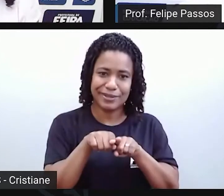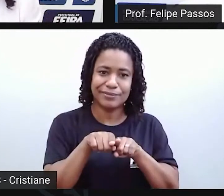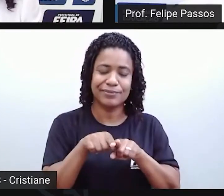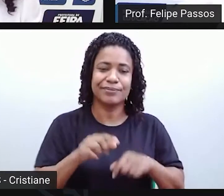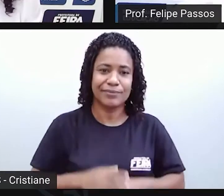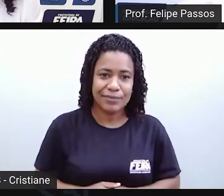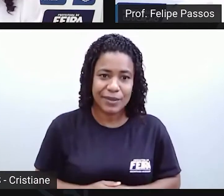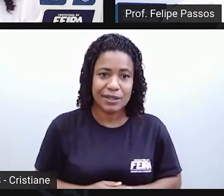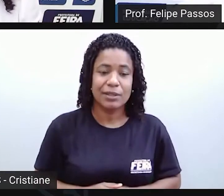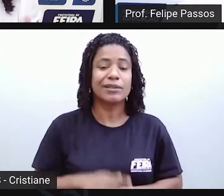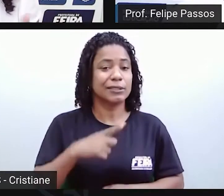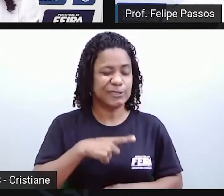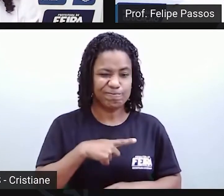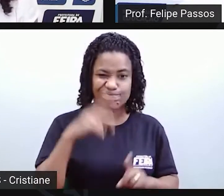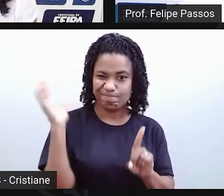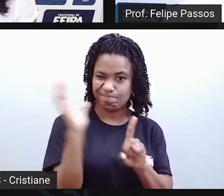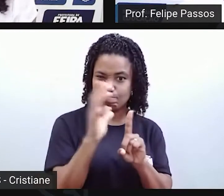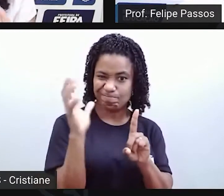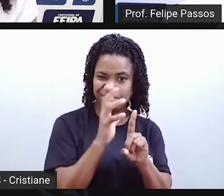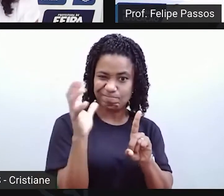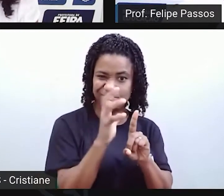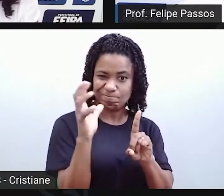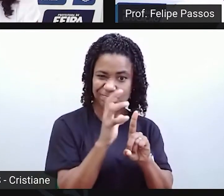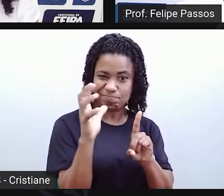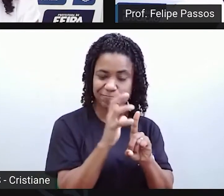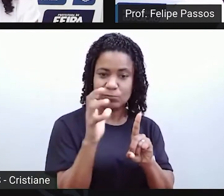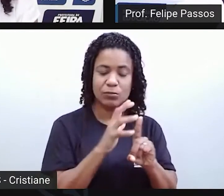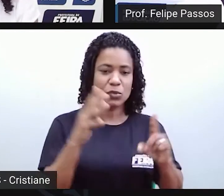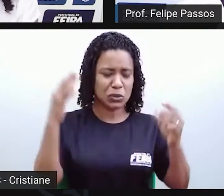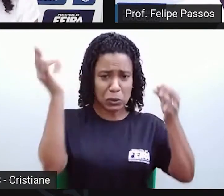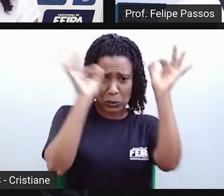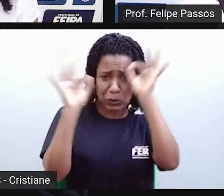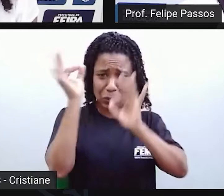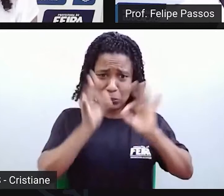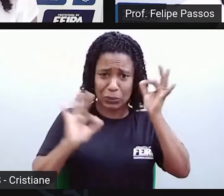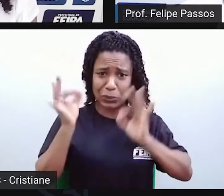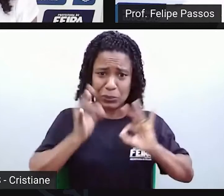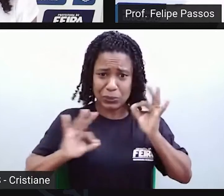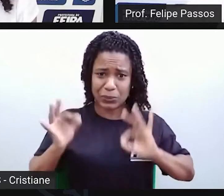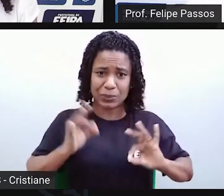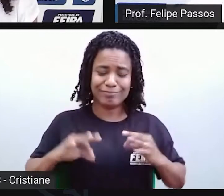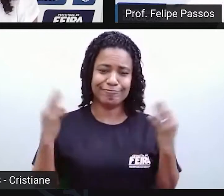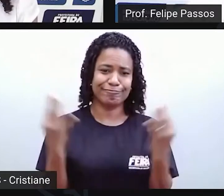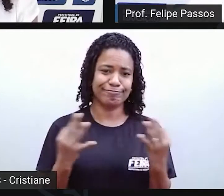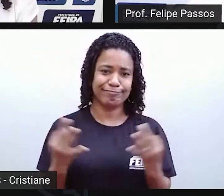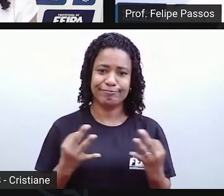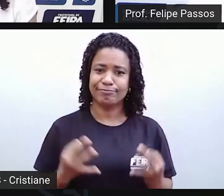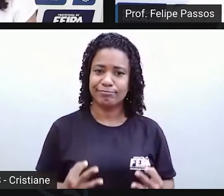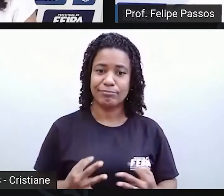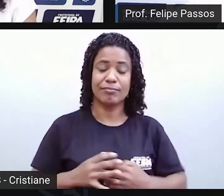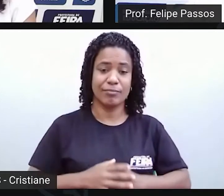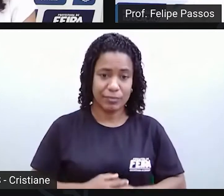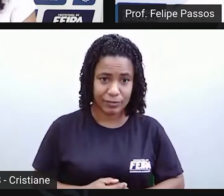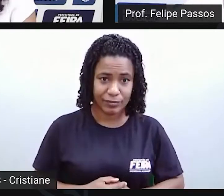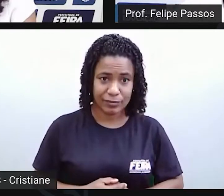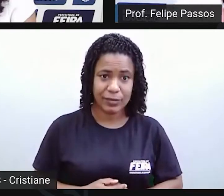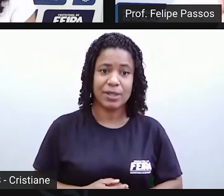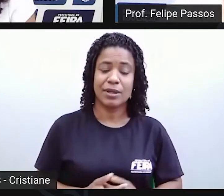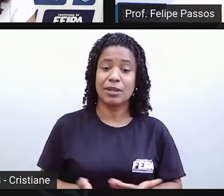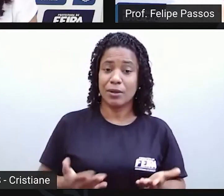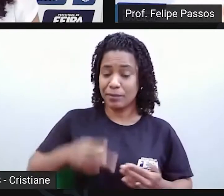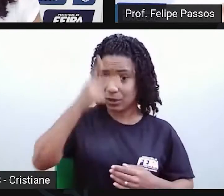é a pressão estética. Inclusive, ela atinge as pessoas que estão dentro desse suposto corpo